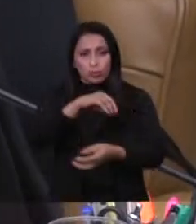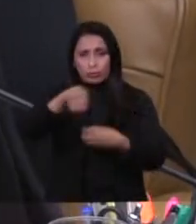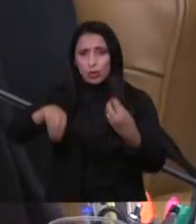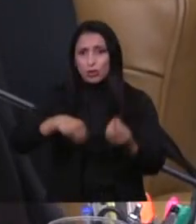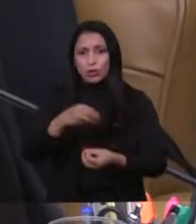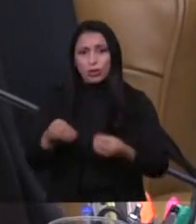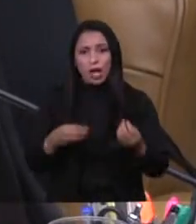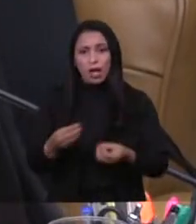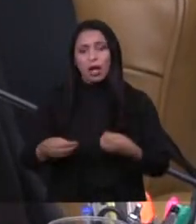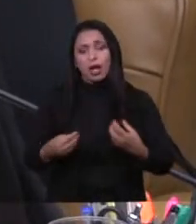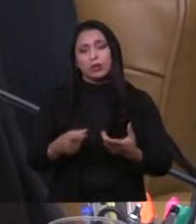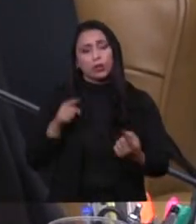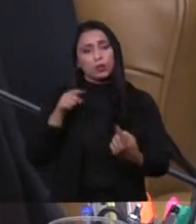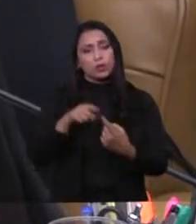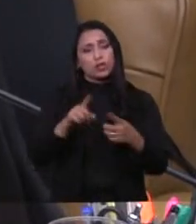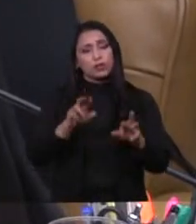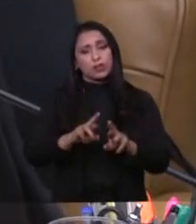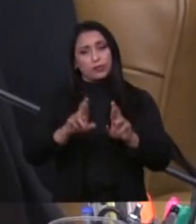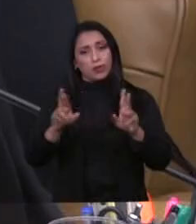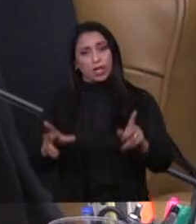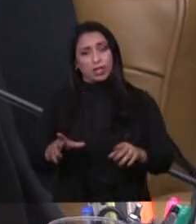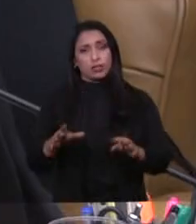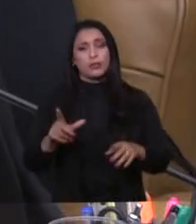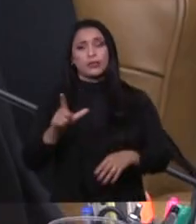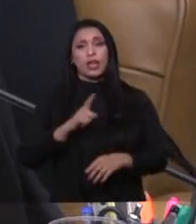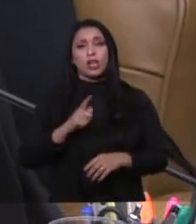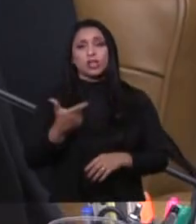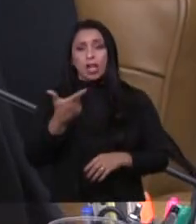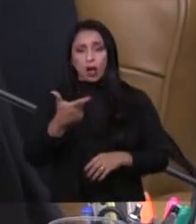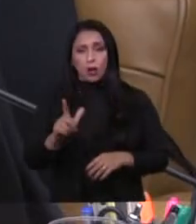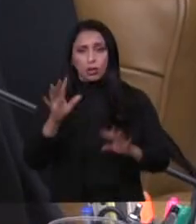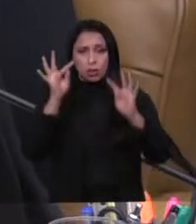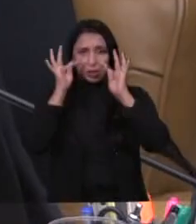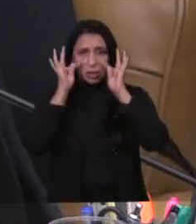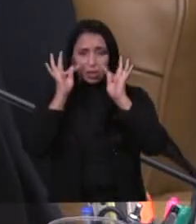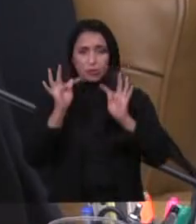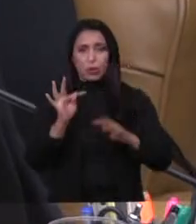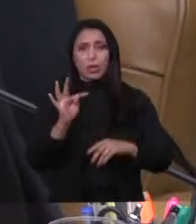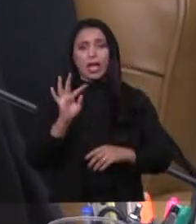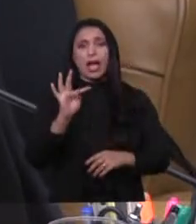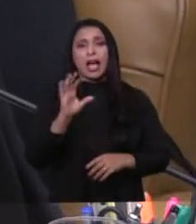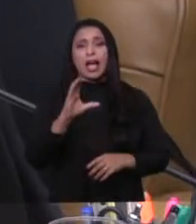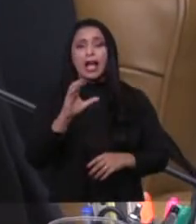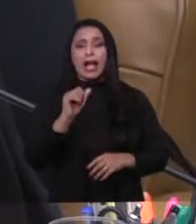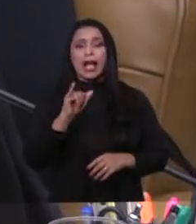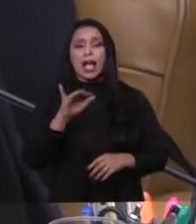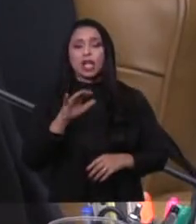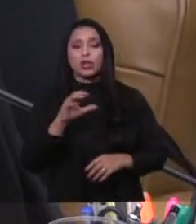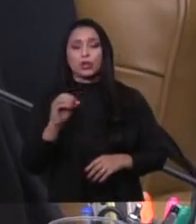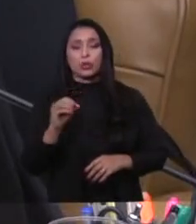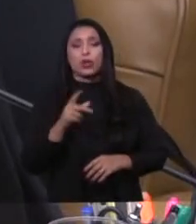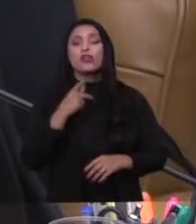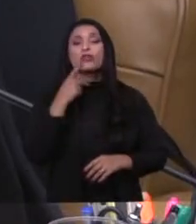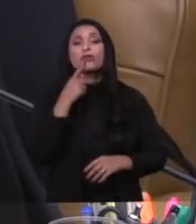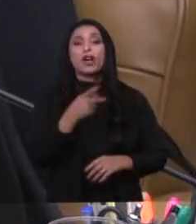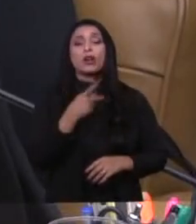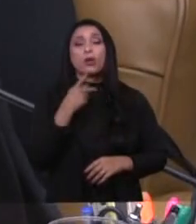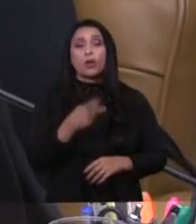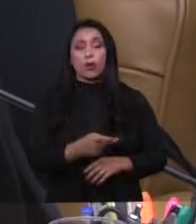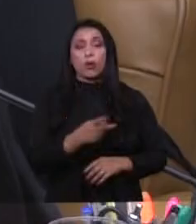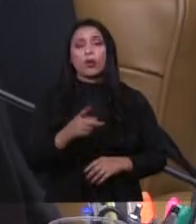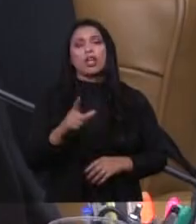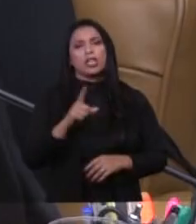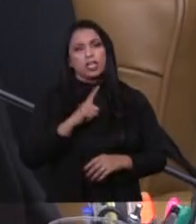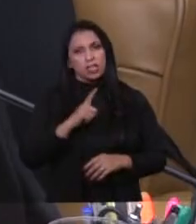Ainda, a testemunha Caio César Alonso Grilo, ouvida na ação penal 1060, deu a entender que havia